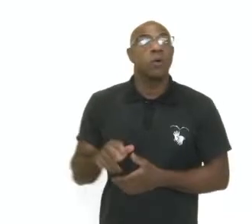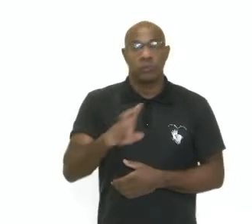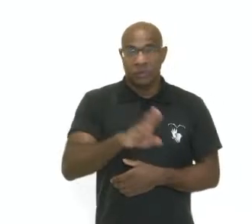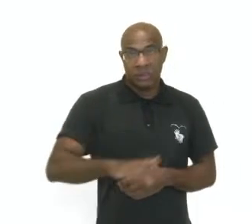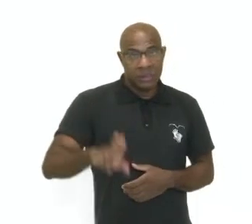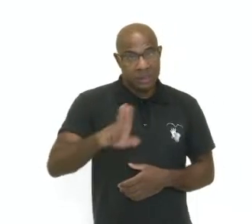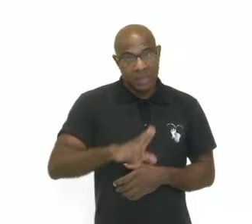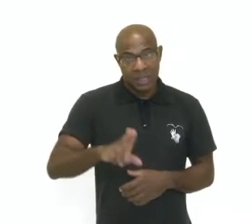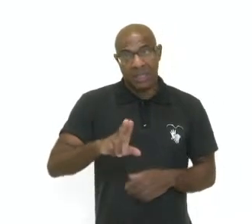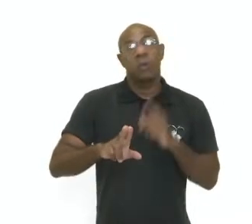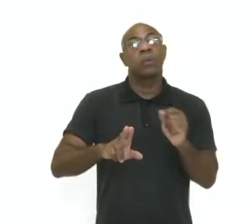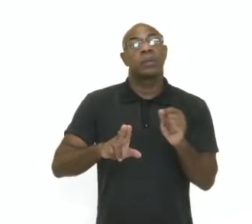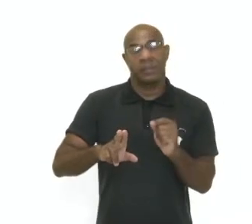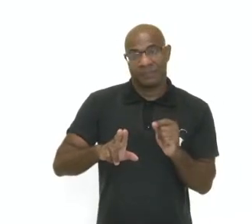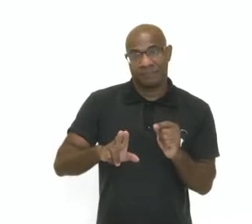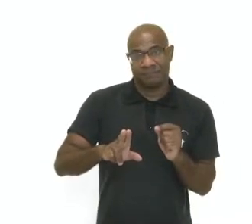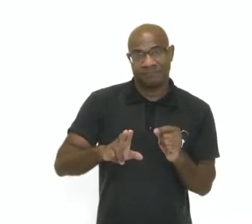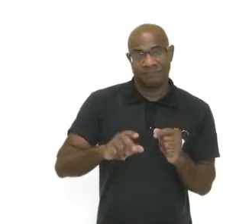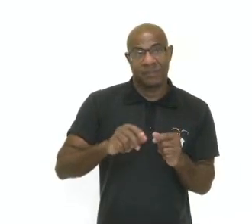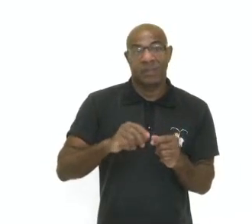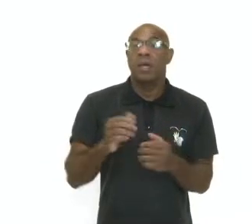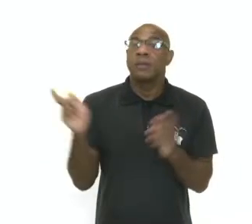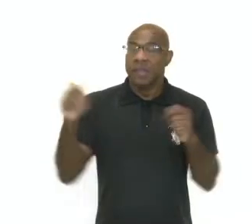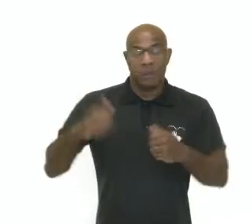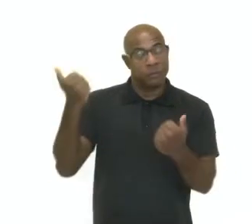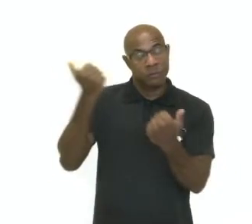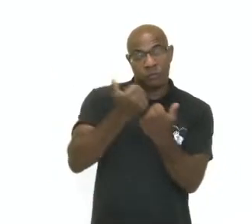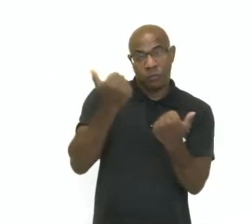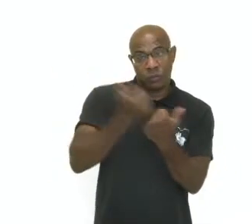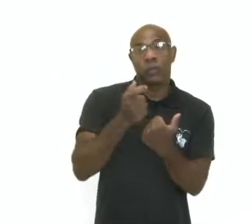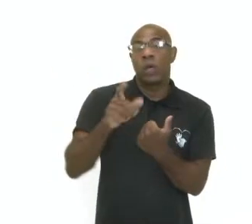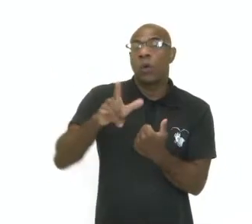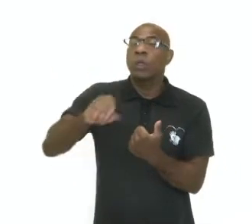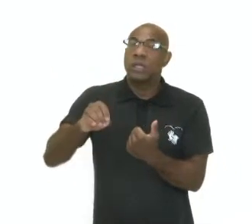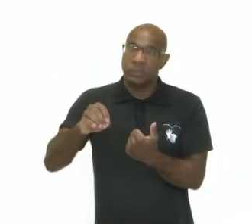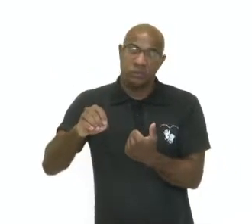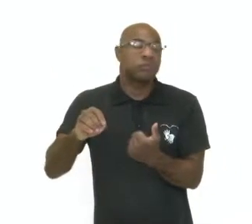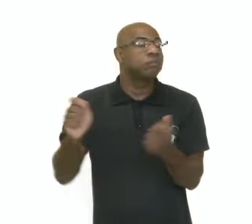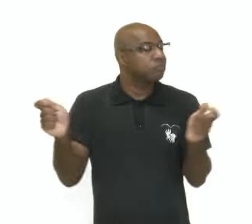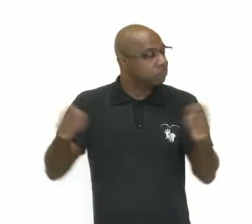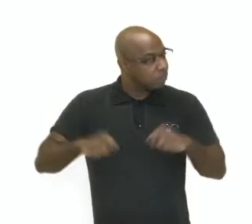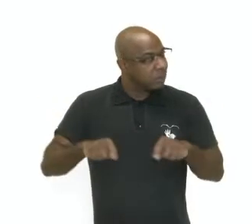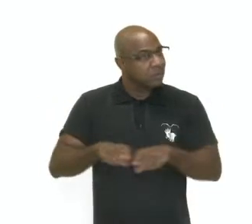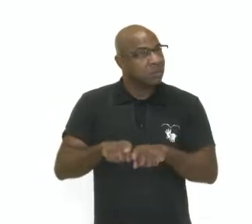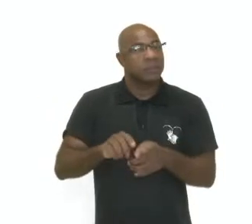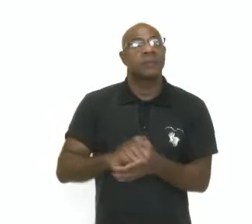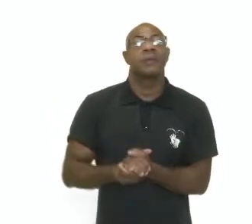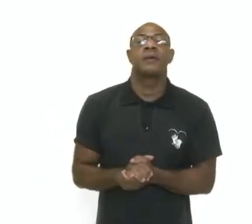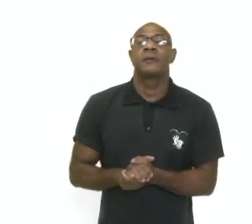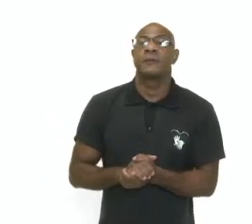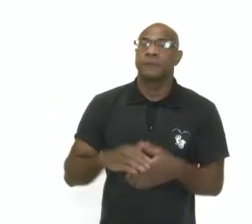circulares, porque eles substituem o lixo que geramos, mantendo-se em cadeia por mais tempo.